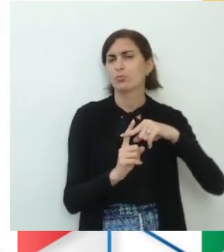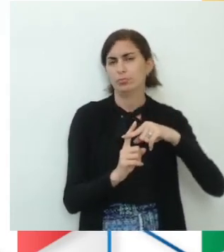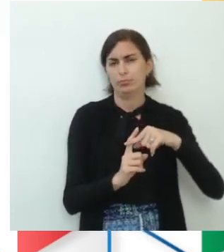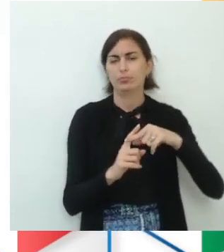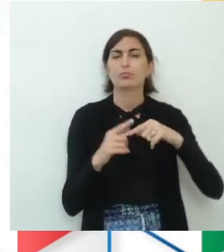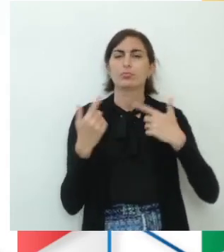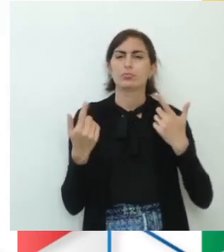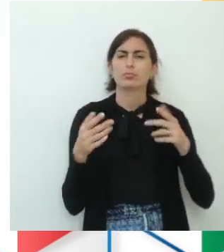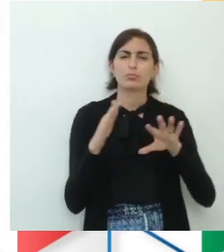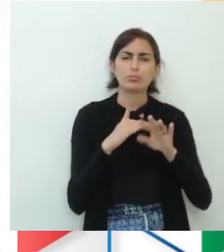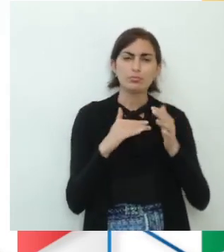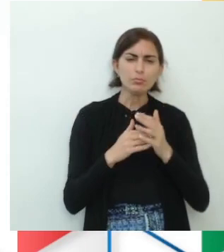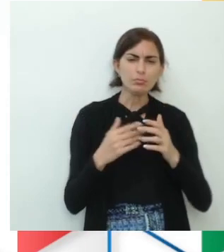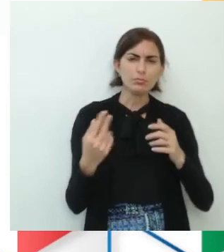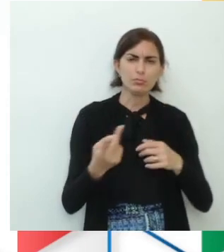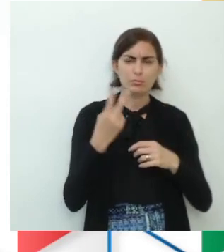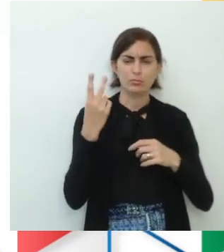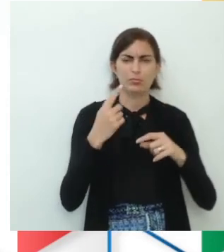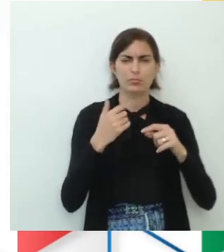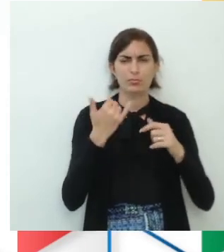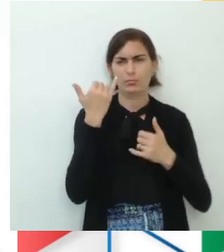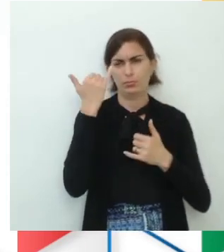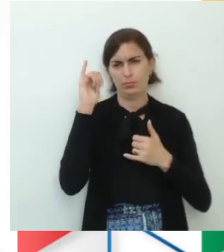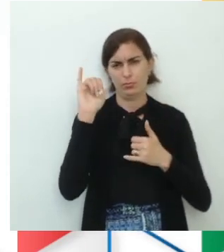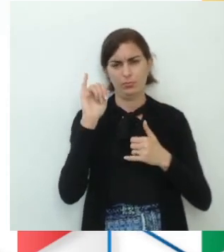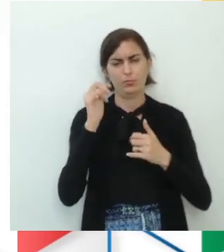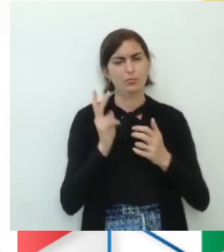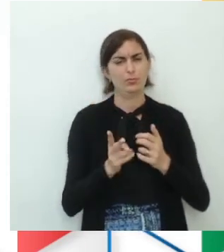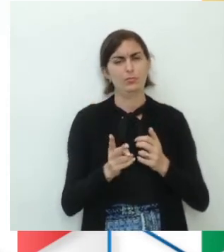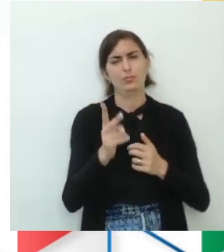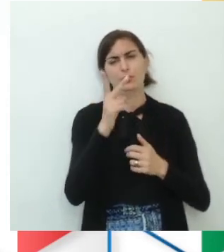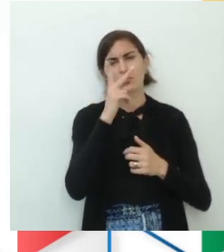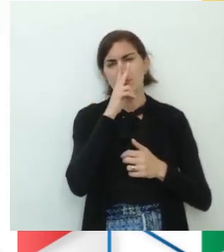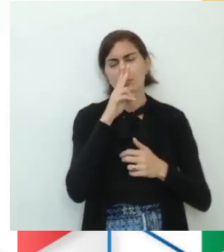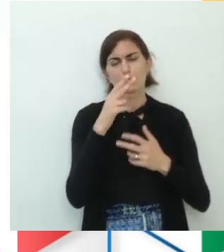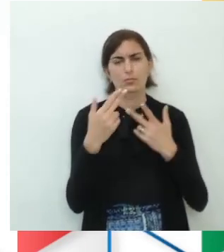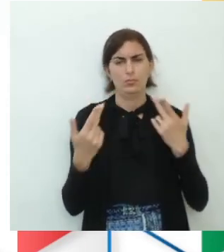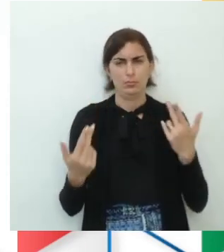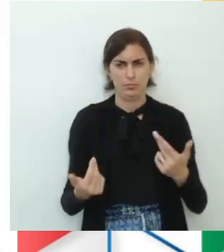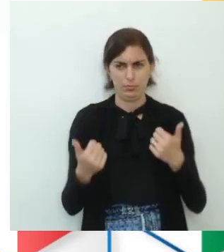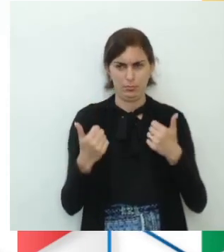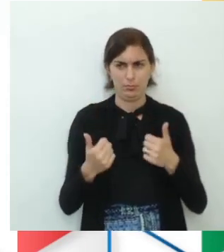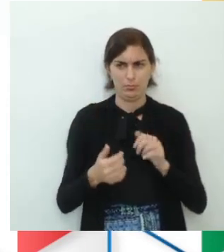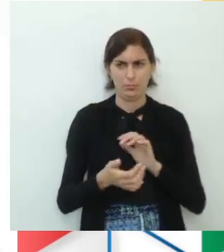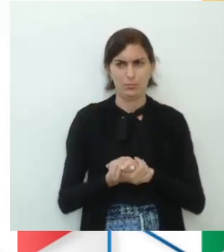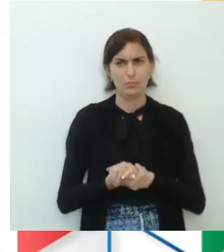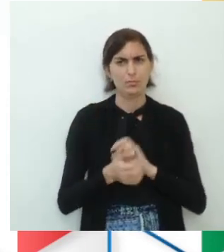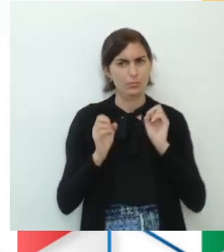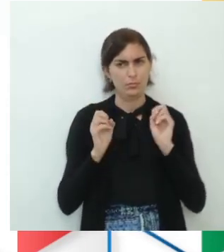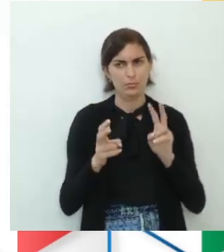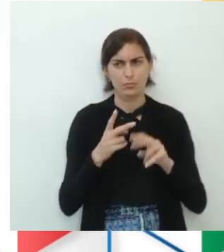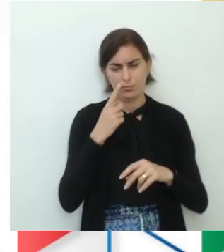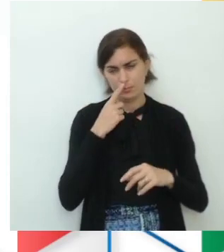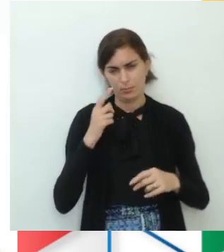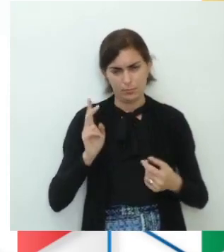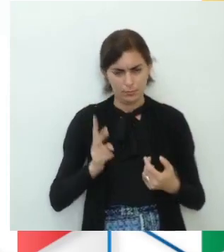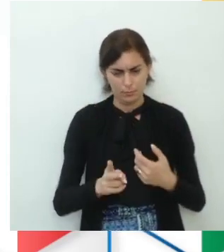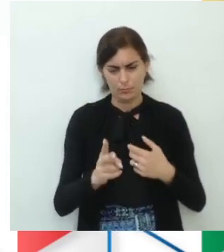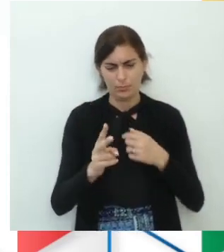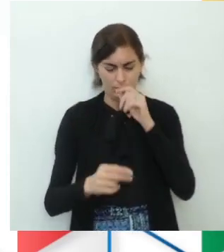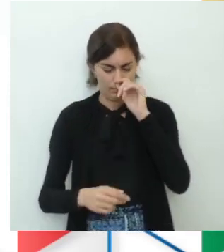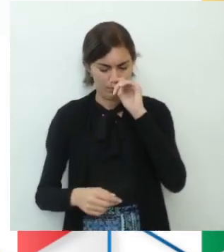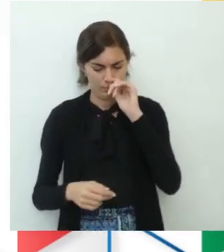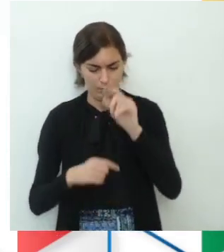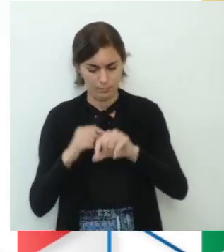opostos. E todos os valores de y continuaram o mesmo, também é uma resposta, tá bom? Ok? Vamos seguir então. O